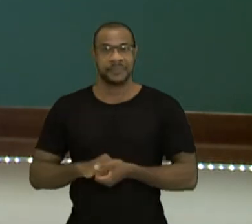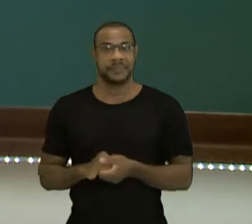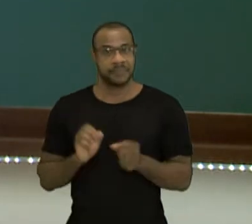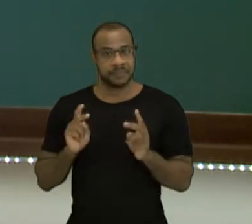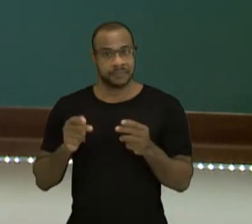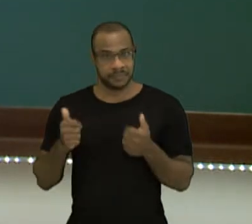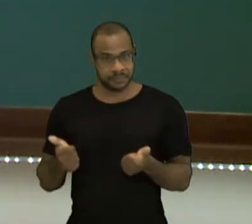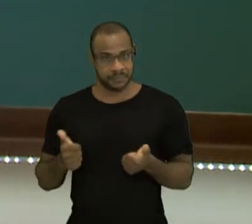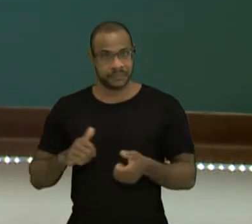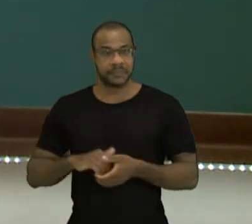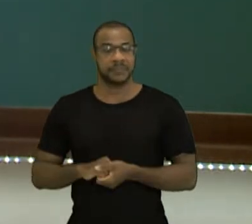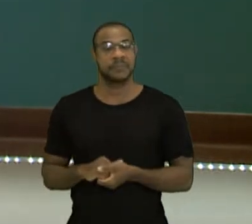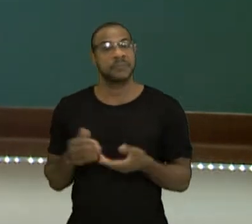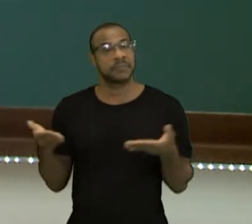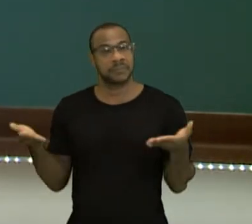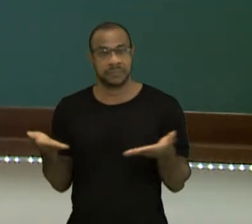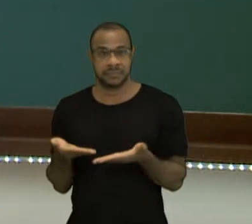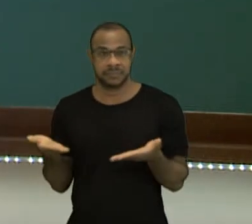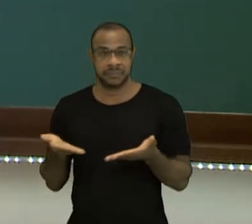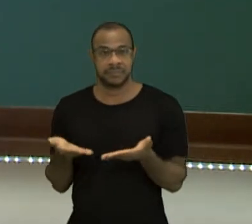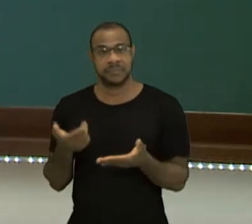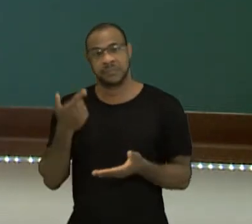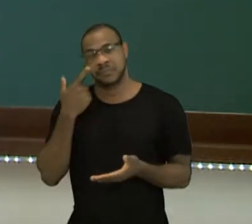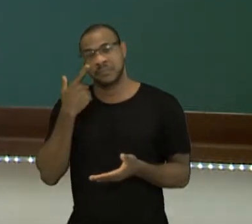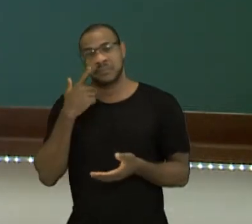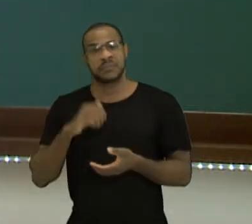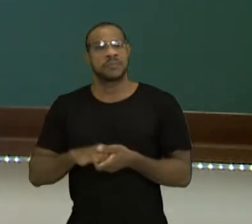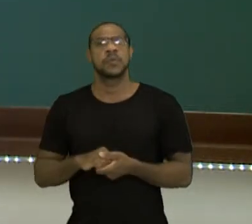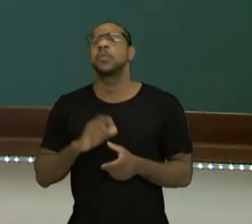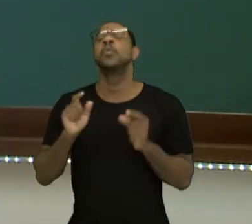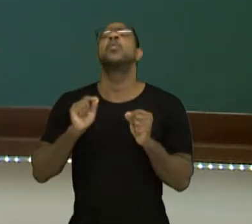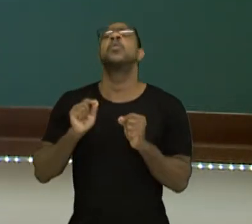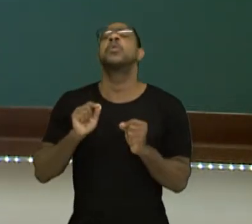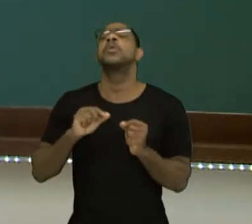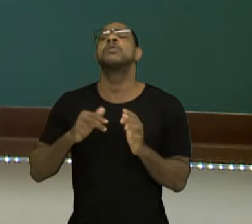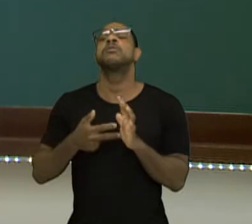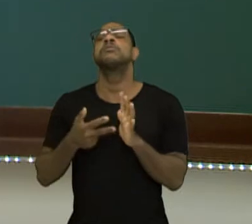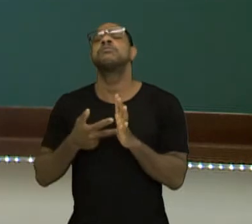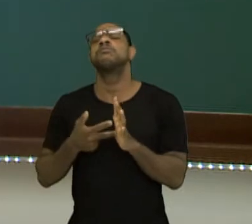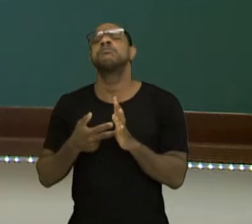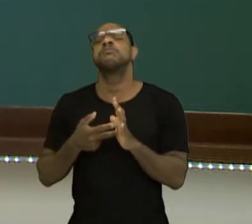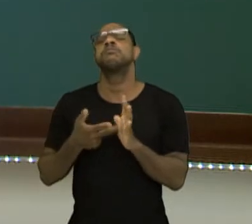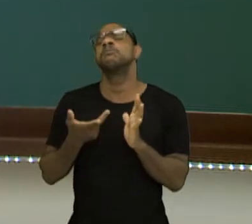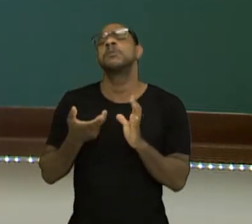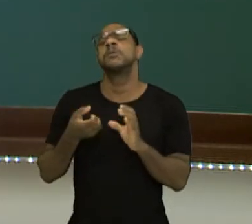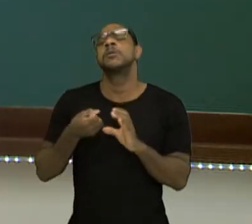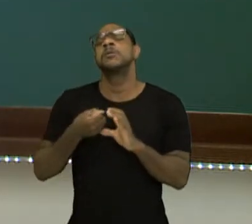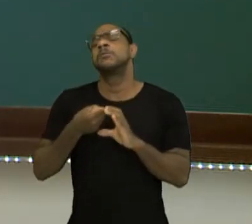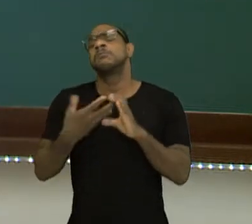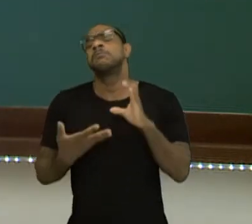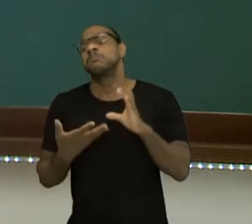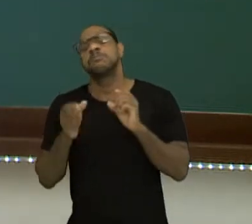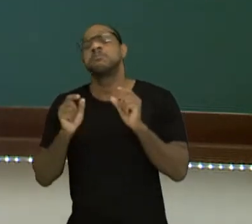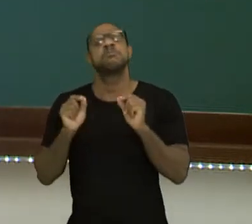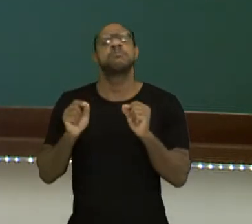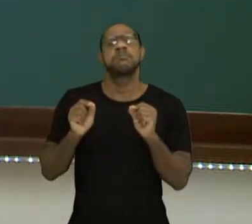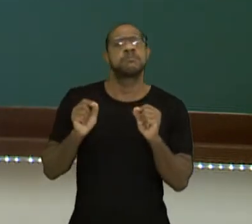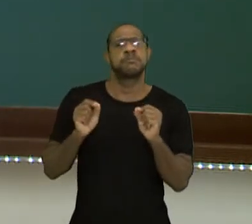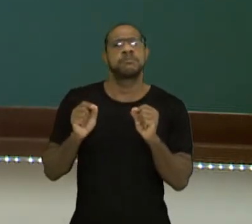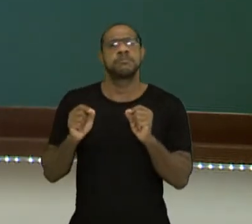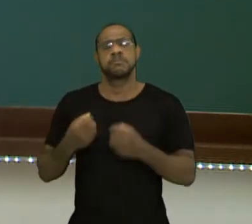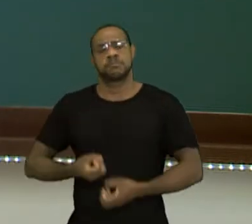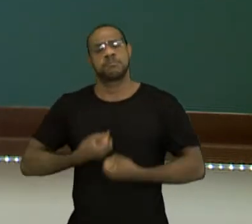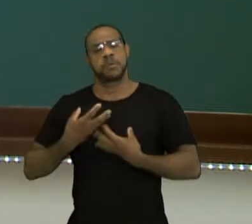¿cierto? Ahora vamos a mirar, ¿qué se entiende por poema? ¿Qué característica tiene? Vamos